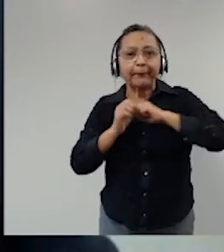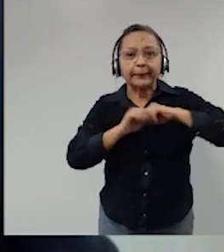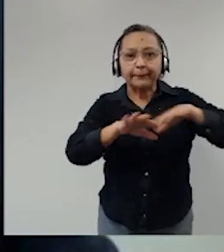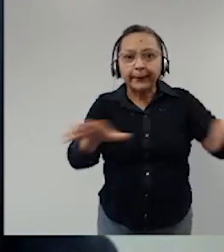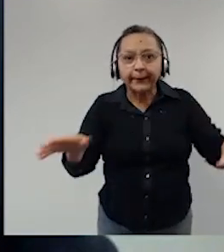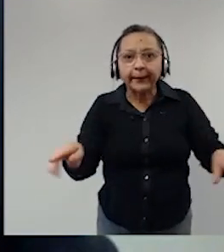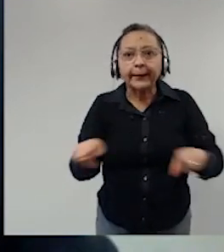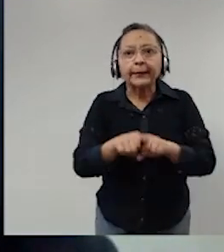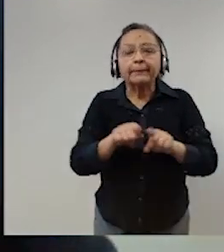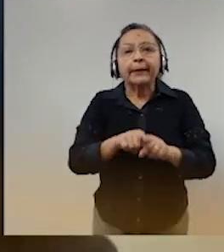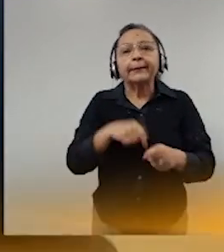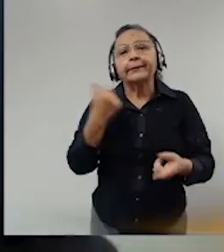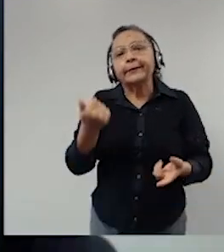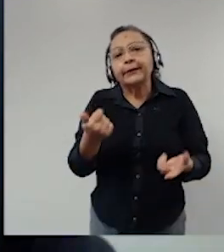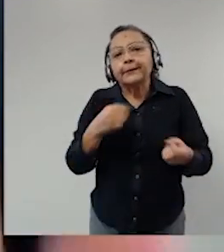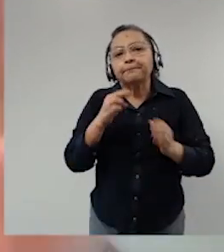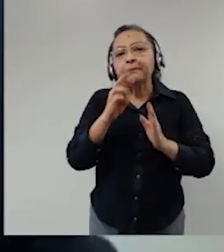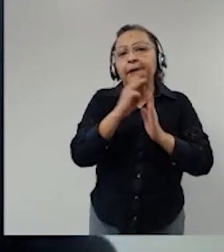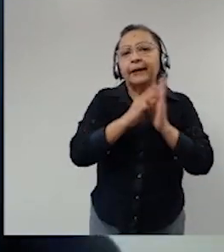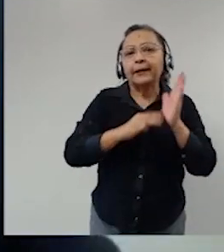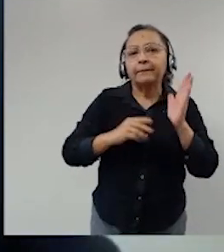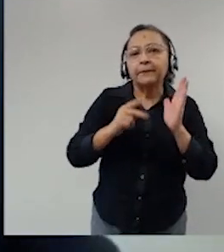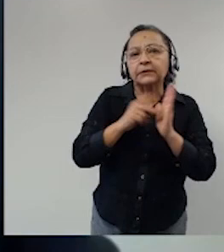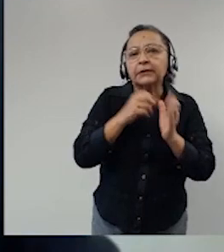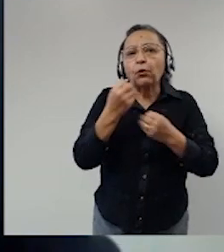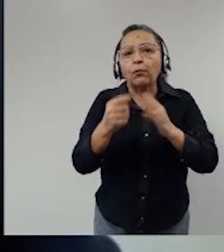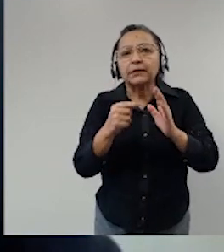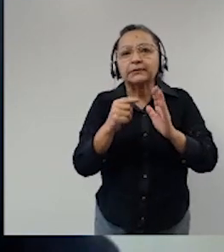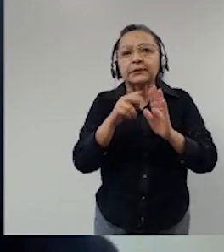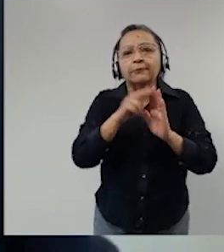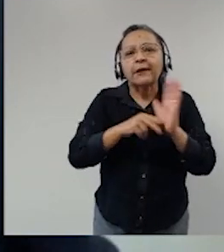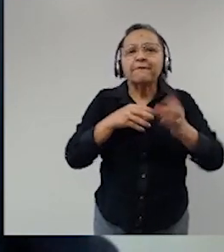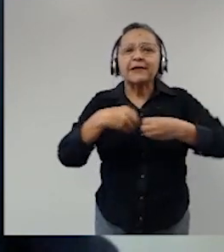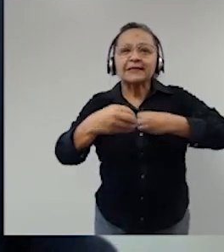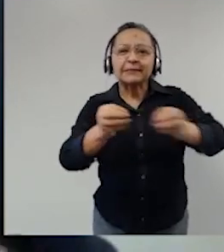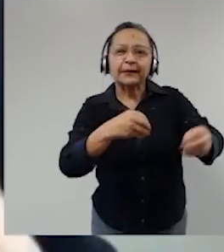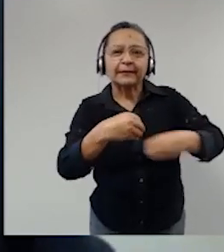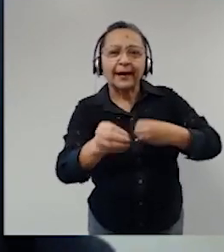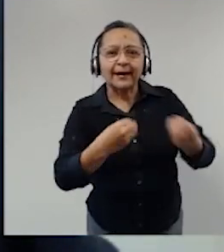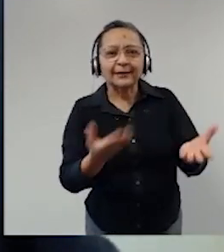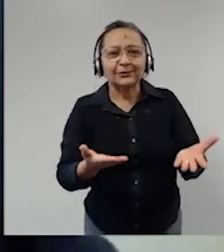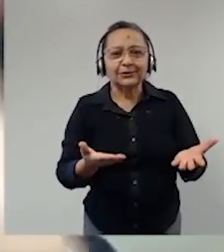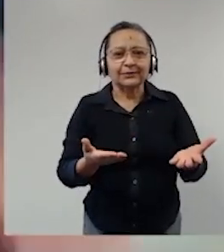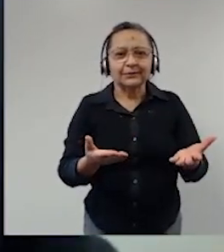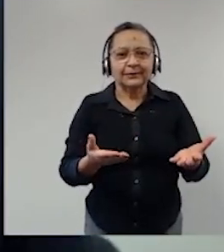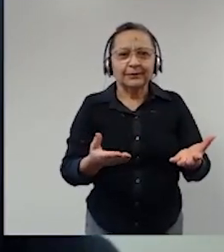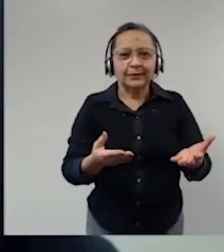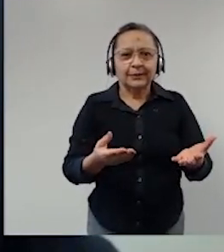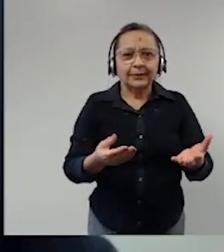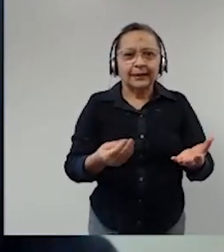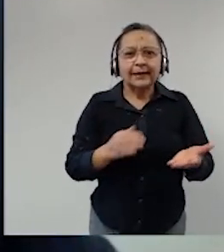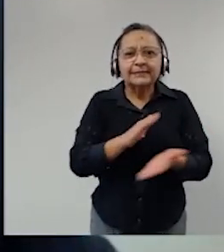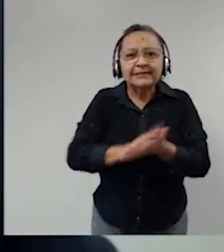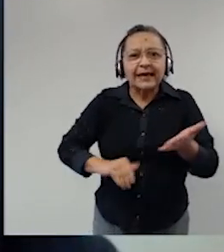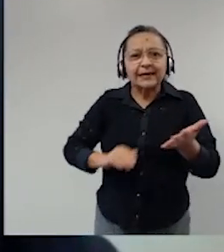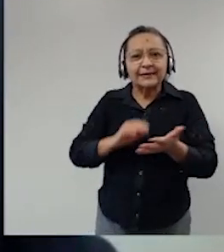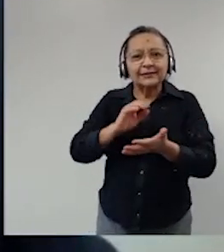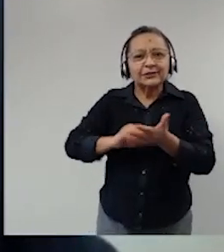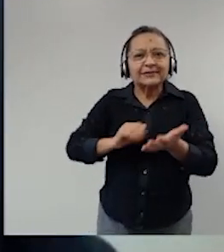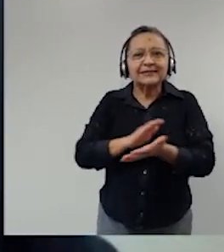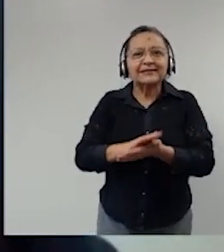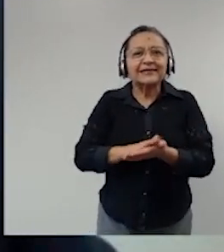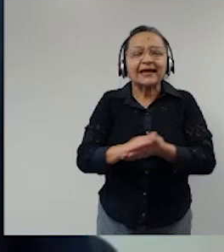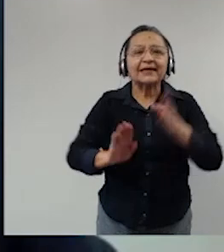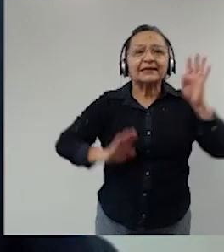medidas de, digamos assim, relaxamento dos mecanismos de compras governamentais